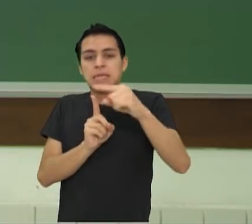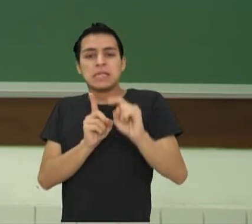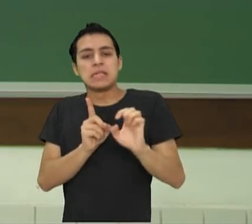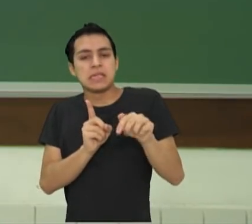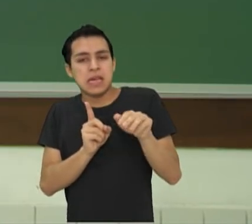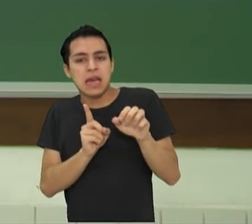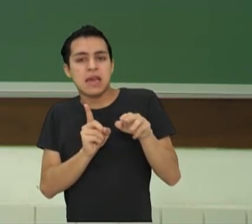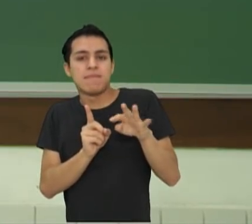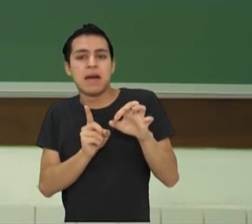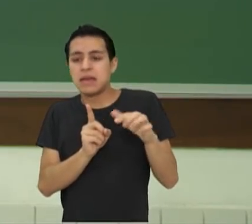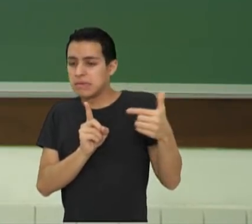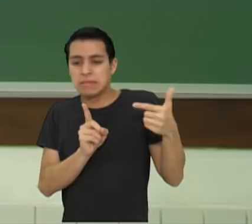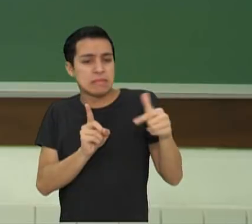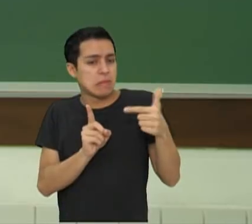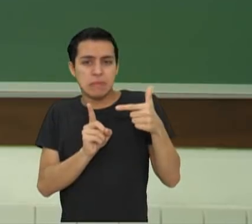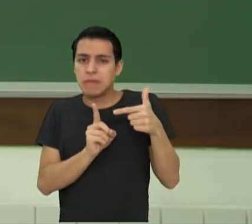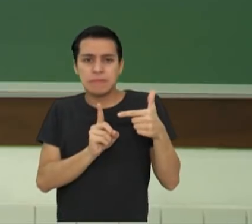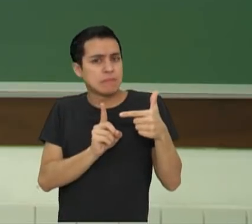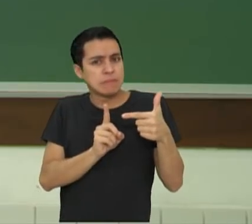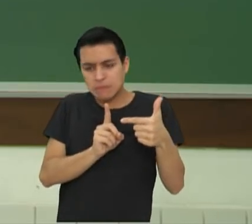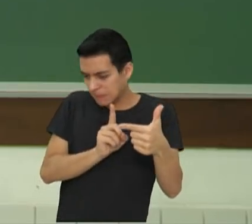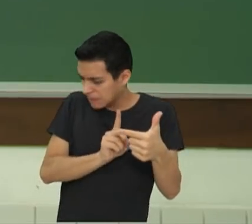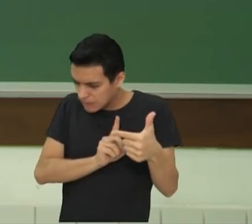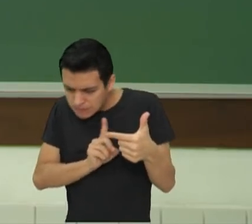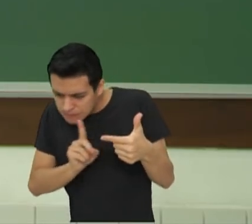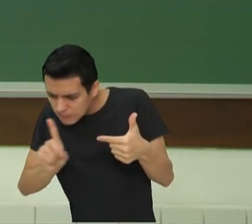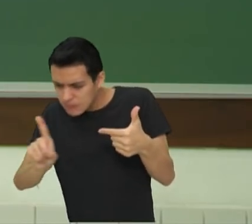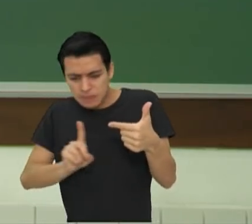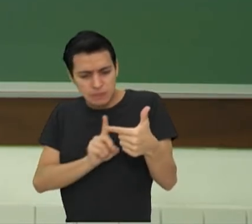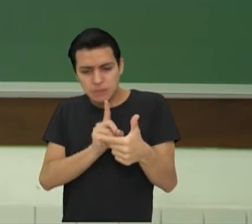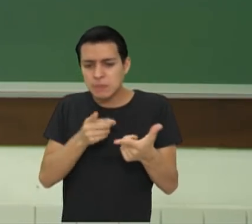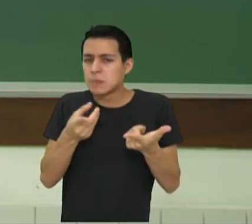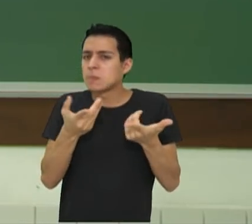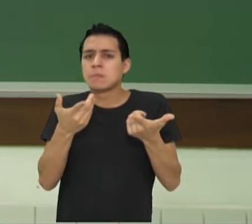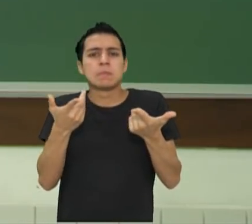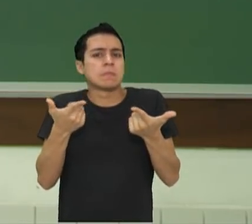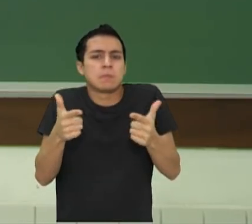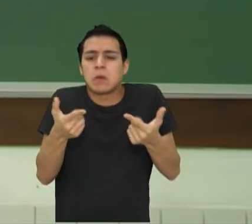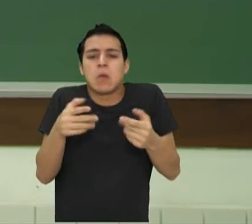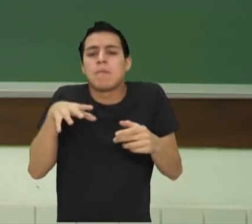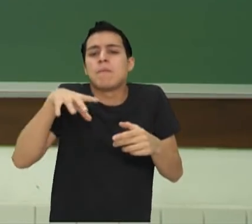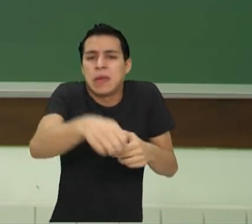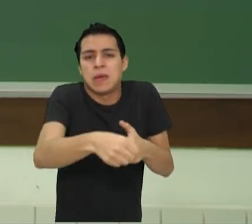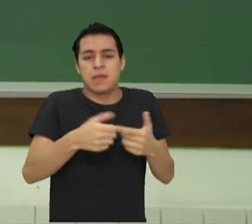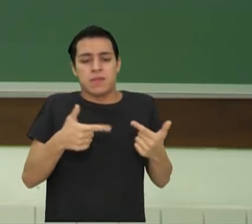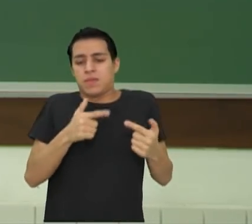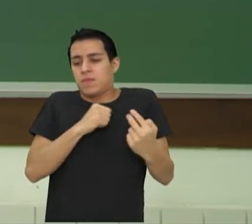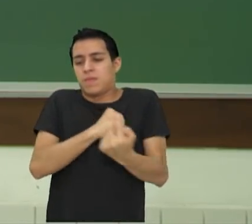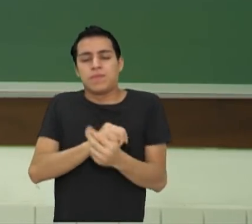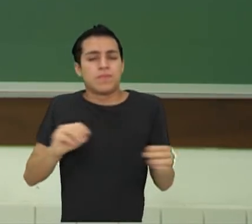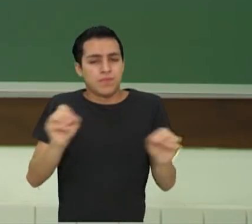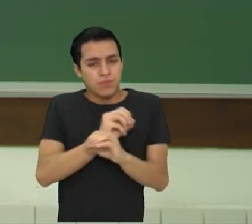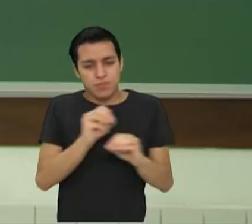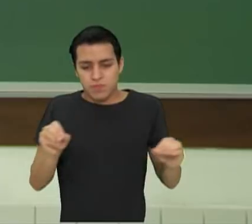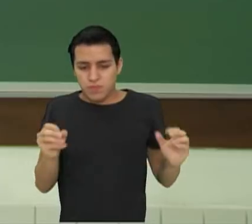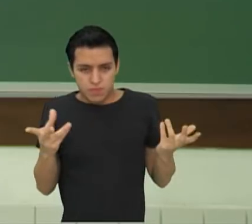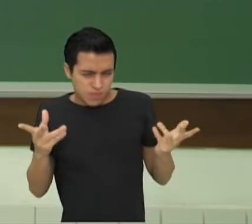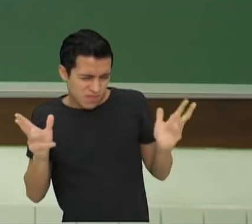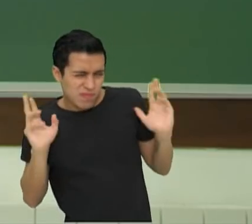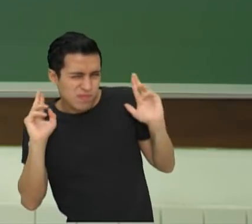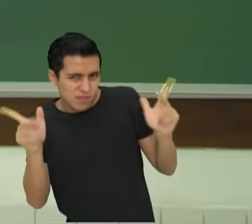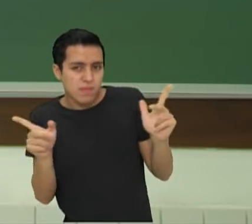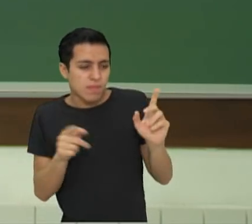opção de fuga. Então ele não vai ter opção de fuga, ele não vai ter opção de captura e ele não vai ter opção de proteção. Então essa é a diferença